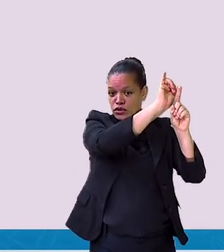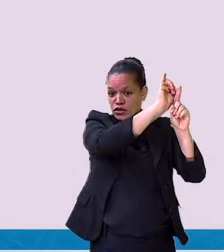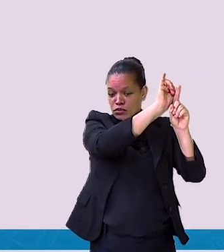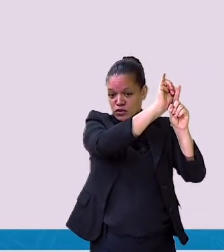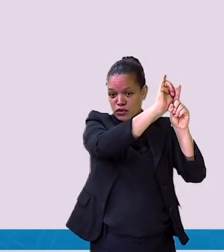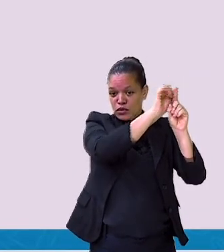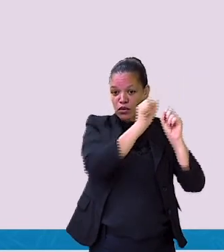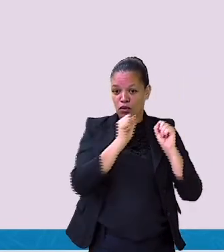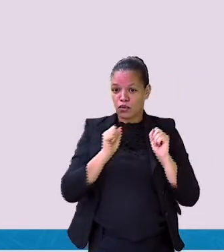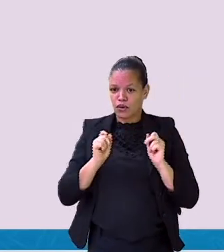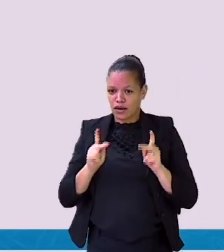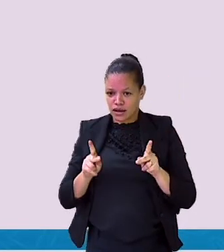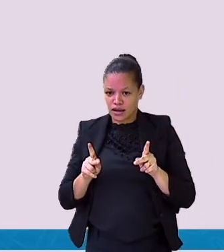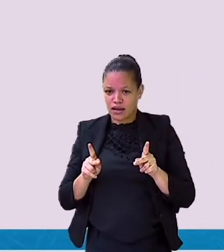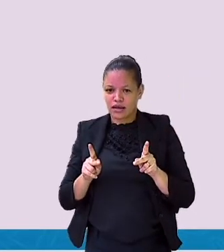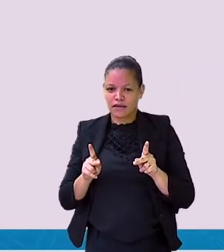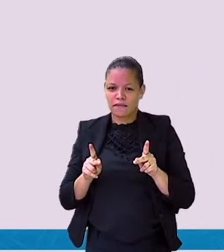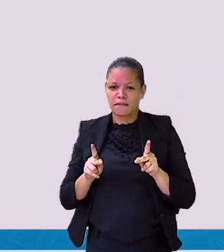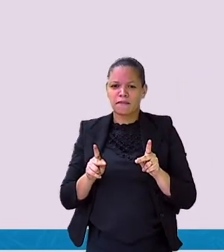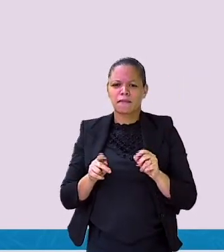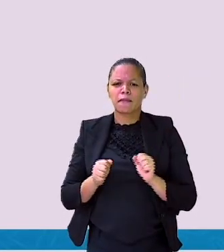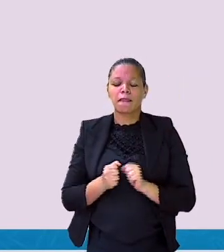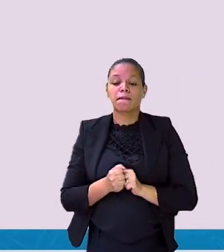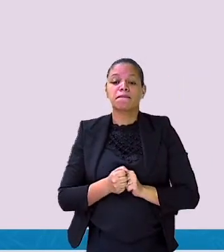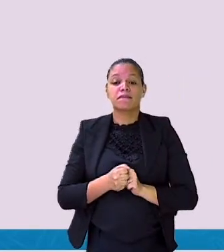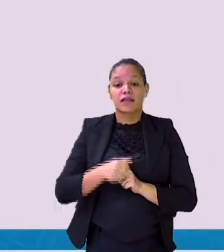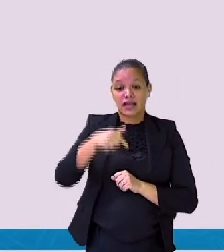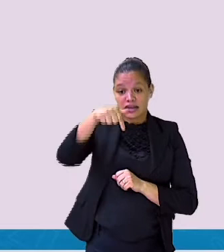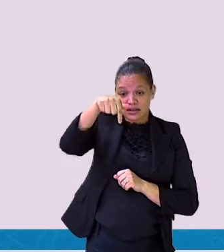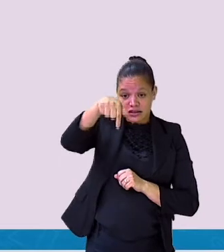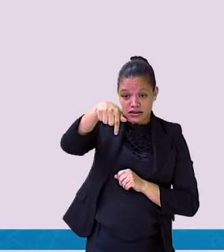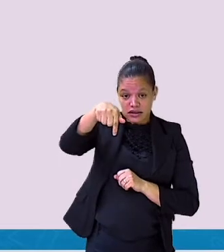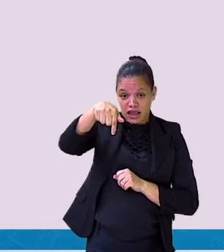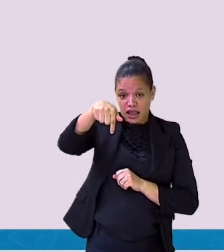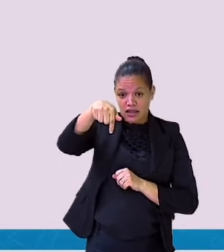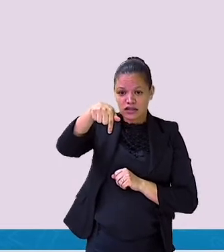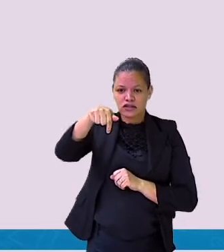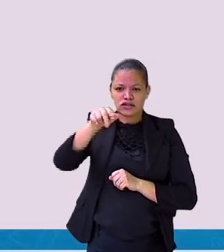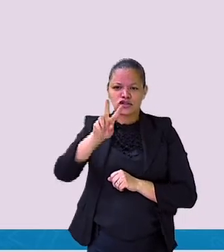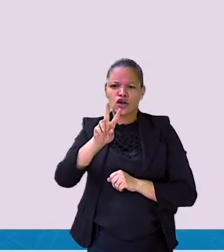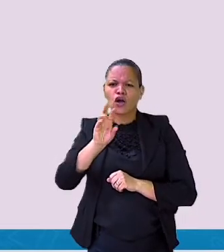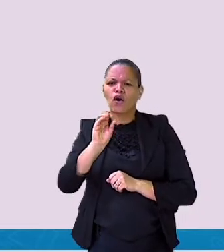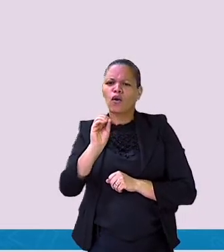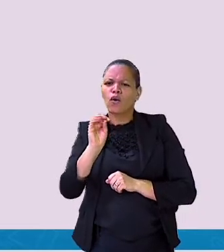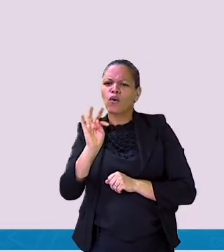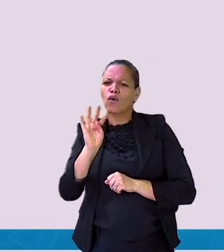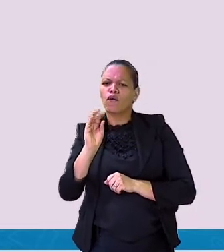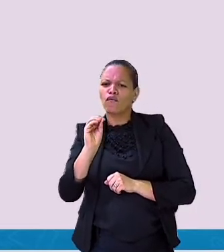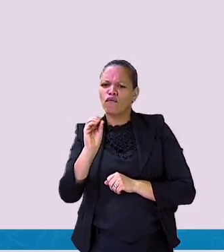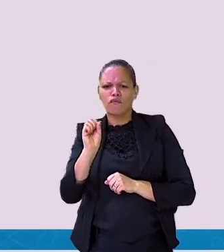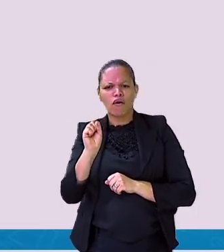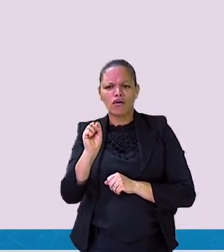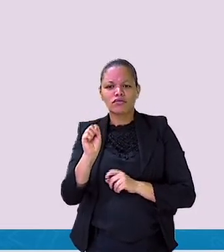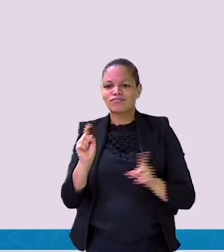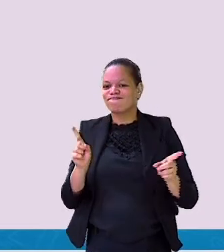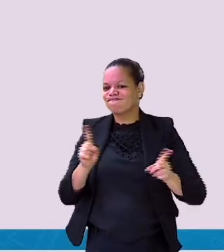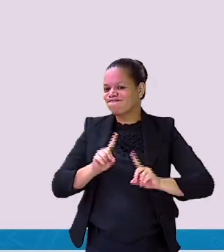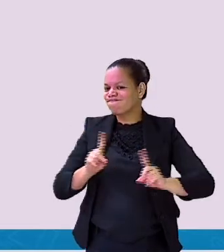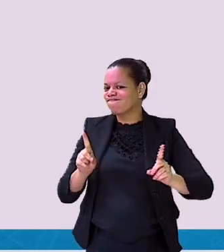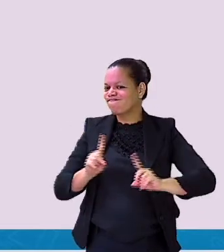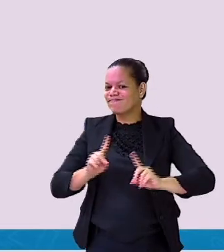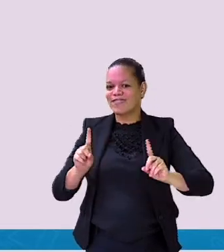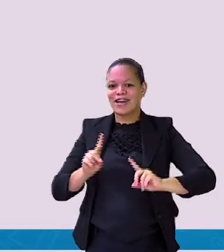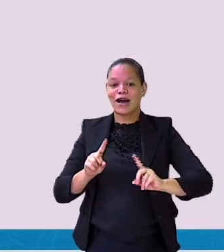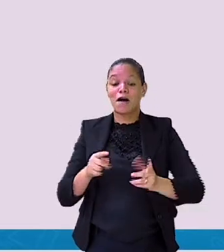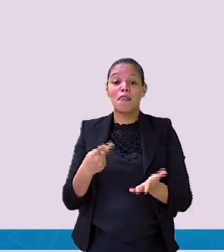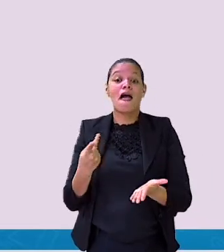aqui. Ela teve, então... Aqui está errado. 9 votos. Está vendo como o